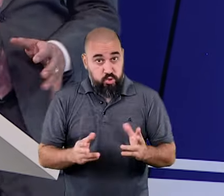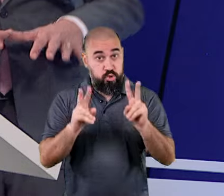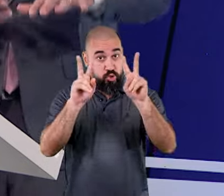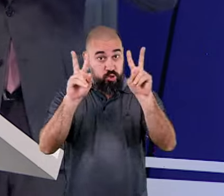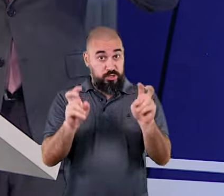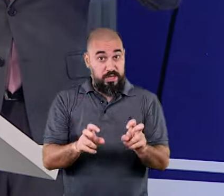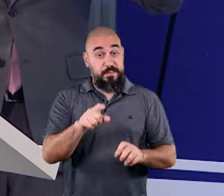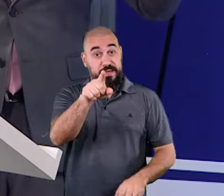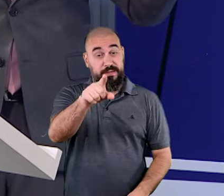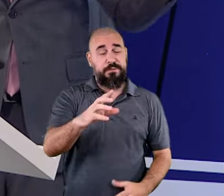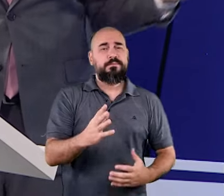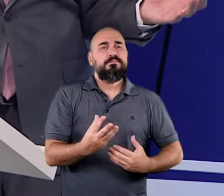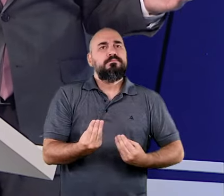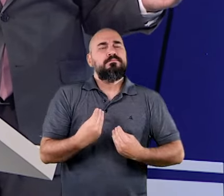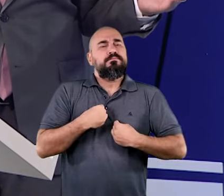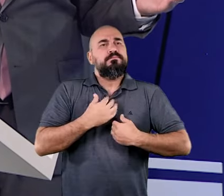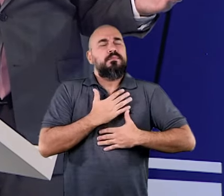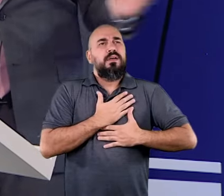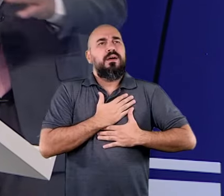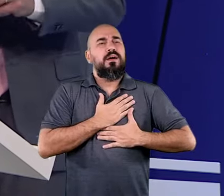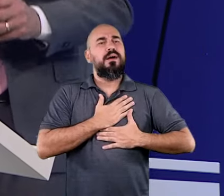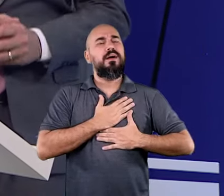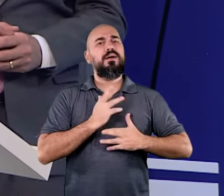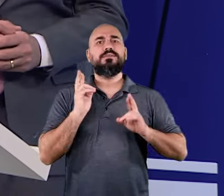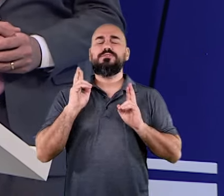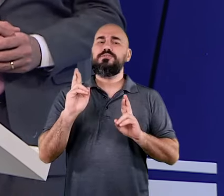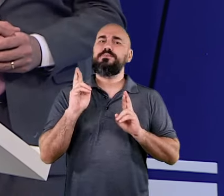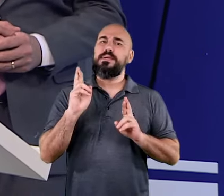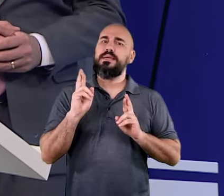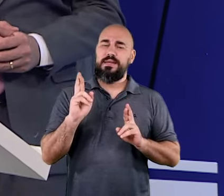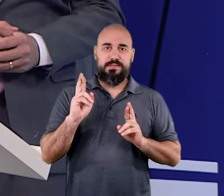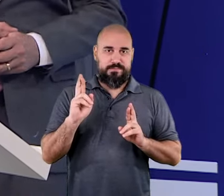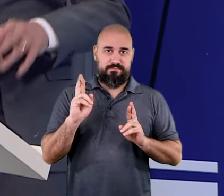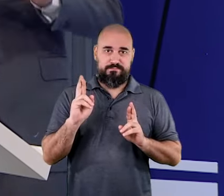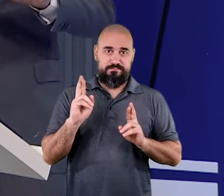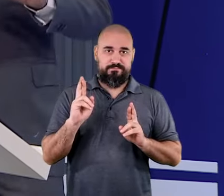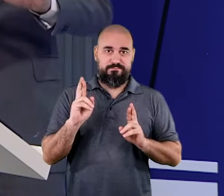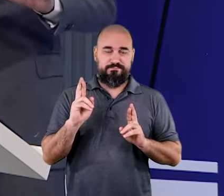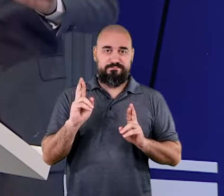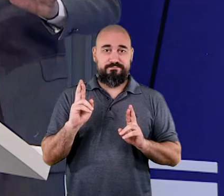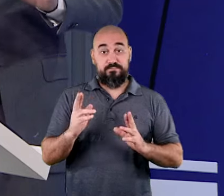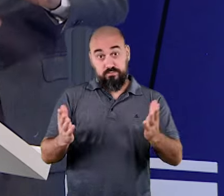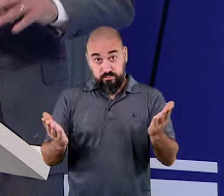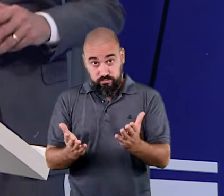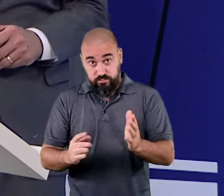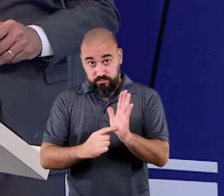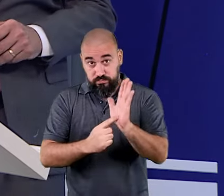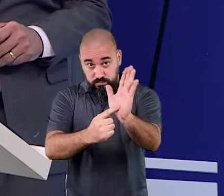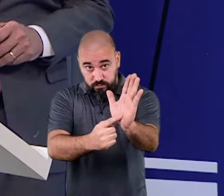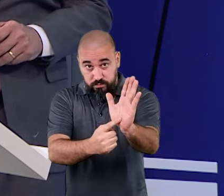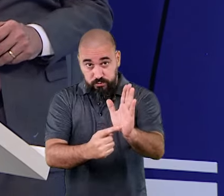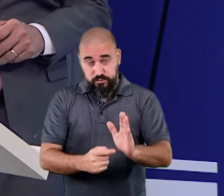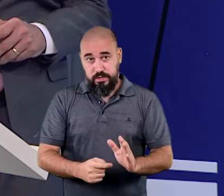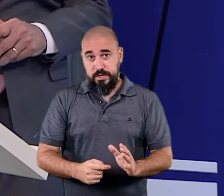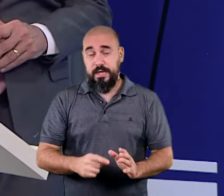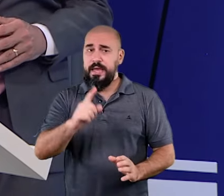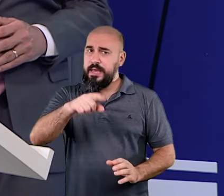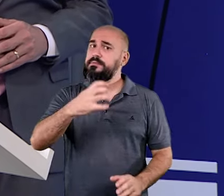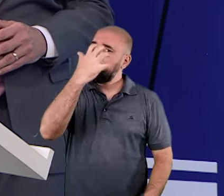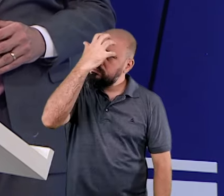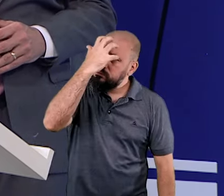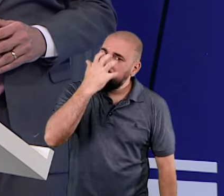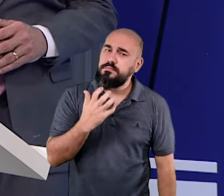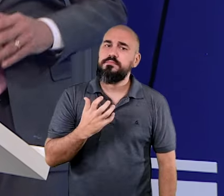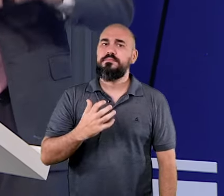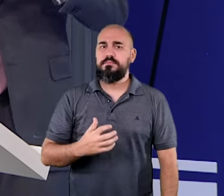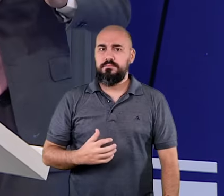tema para preencher o seu coração e te dar esperança. O que eu vou apresentar hoje na palavra de Deus é algo muito